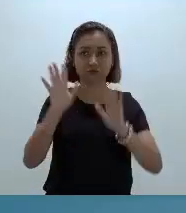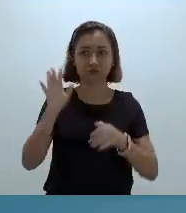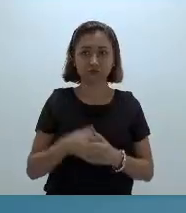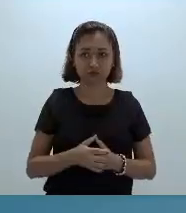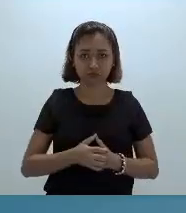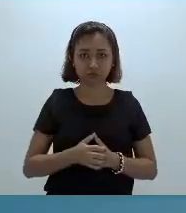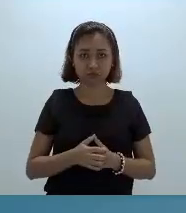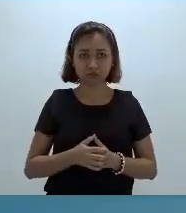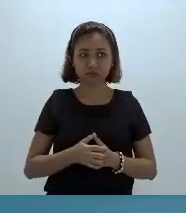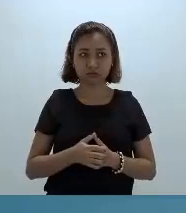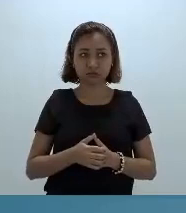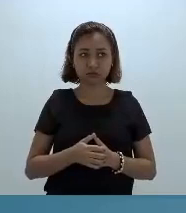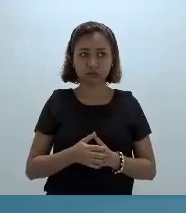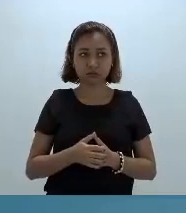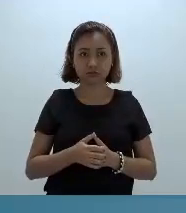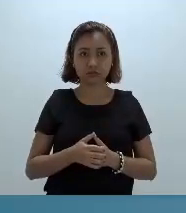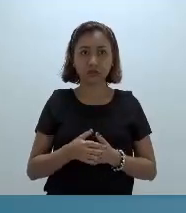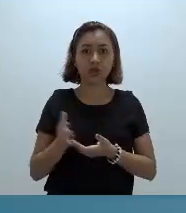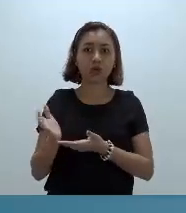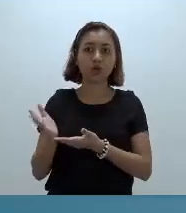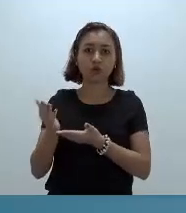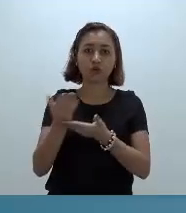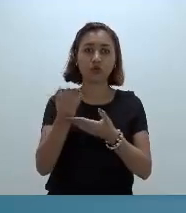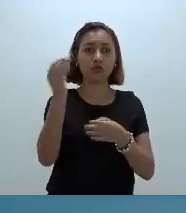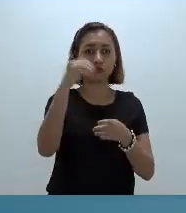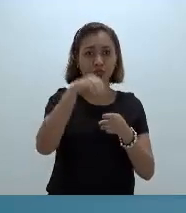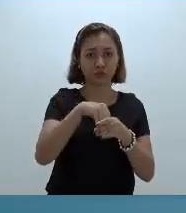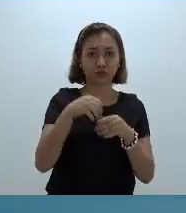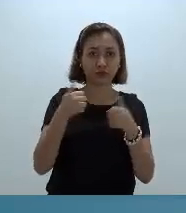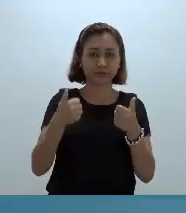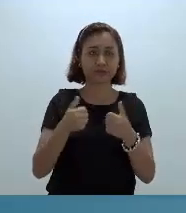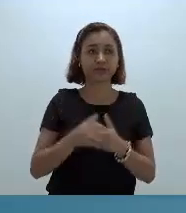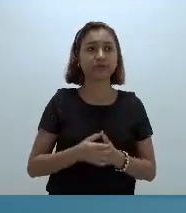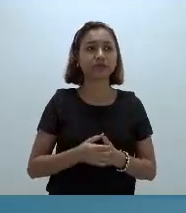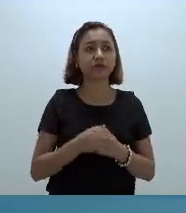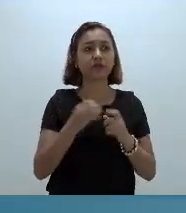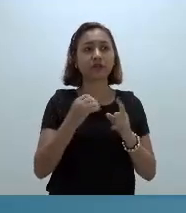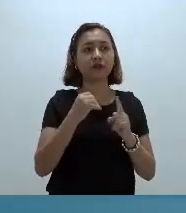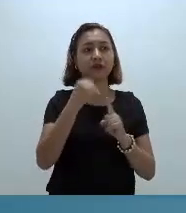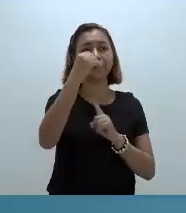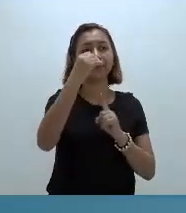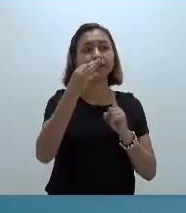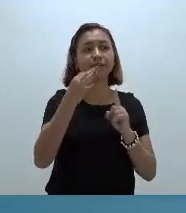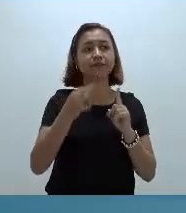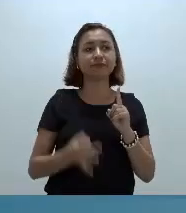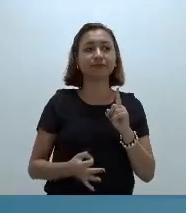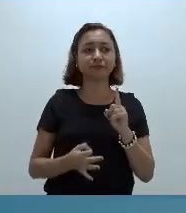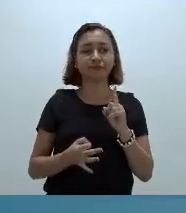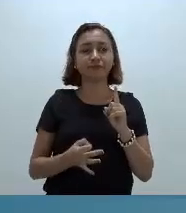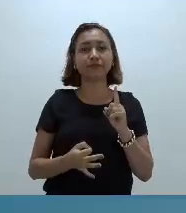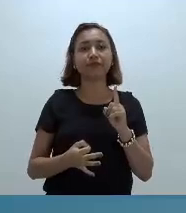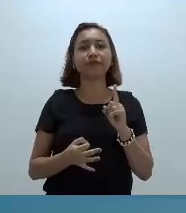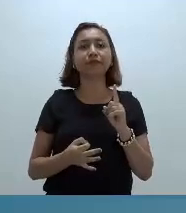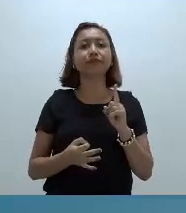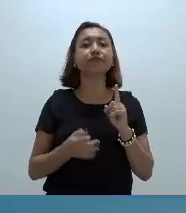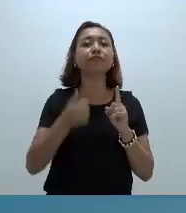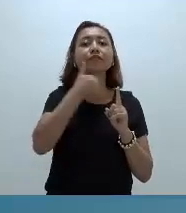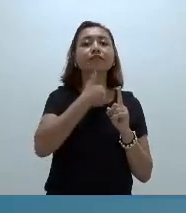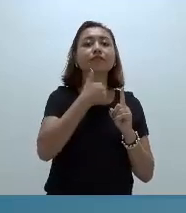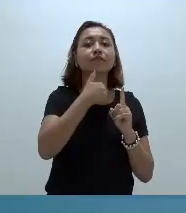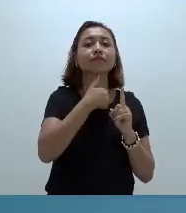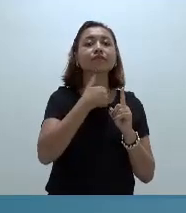Vou colher os votos. Desembargadora Luizia Mato, de acordo com a Constituição de dizer.